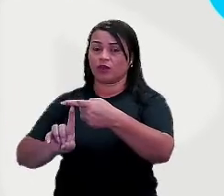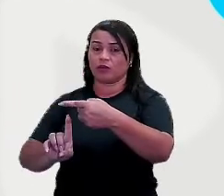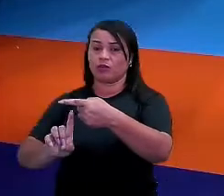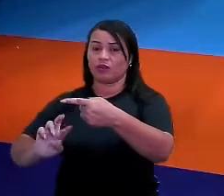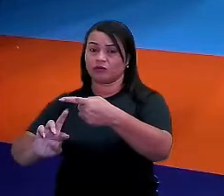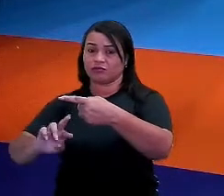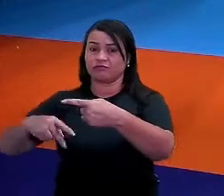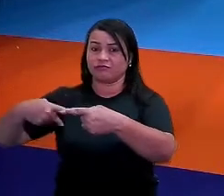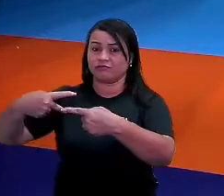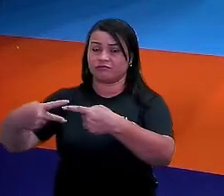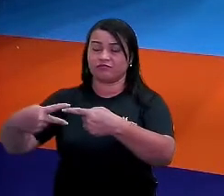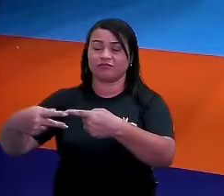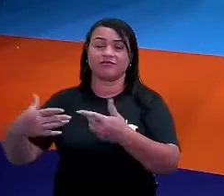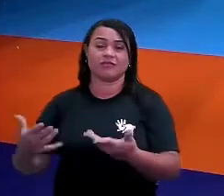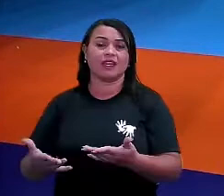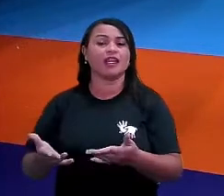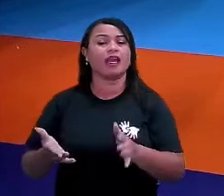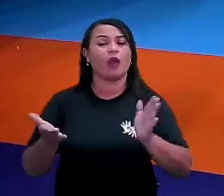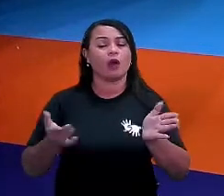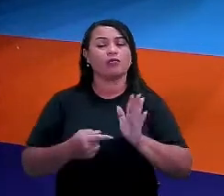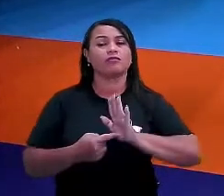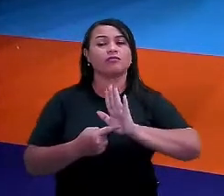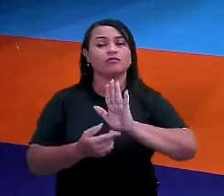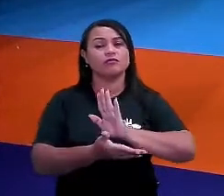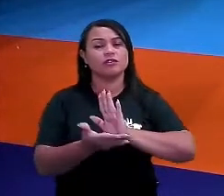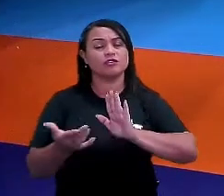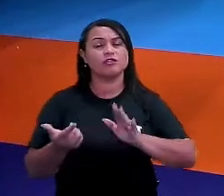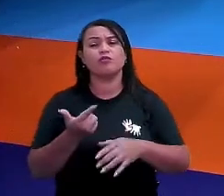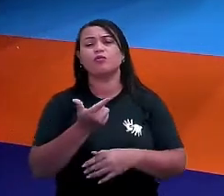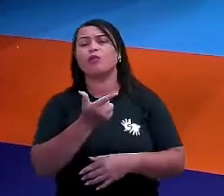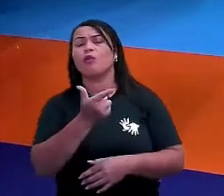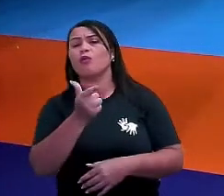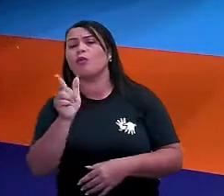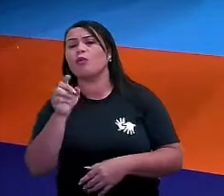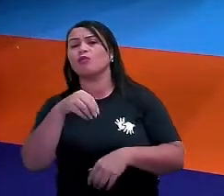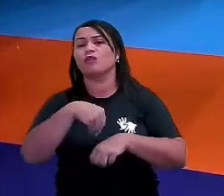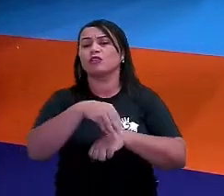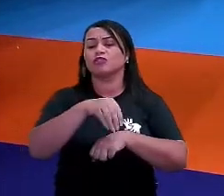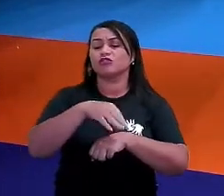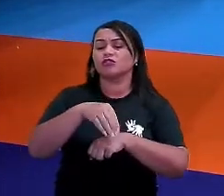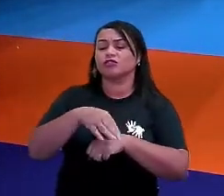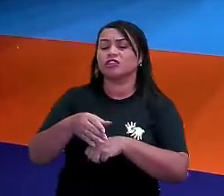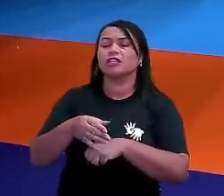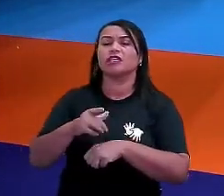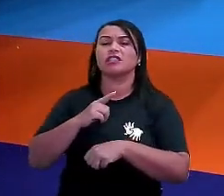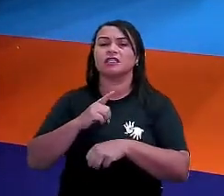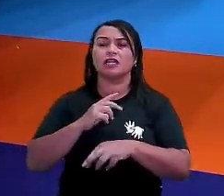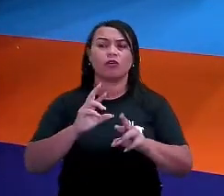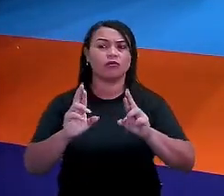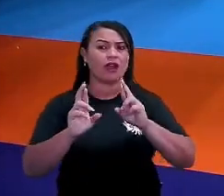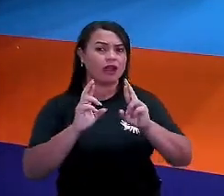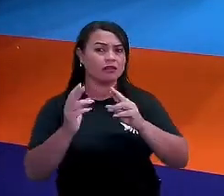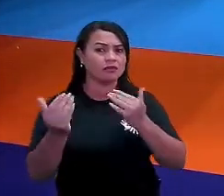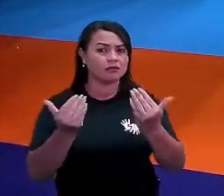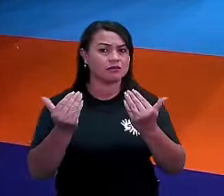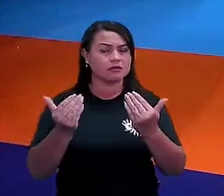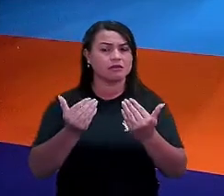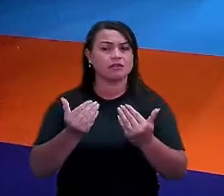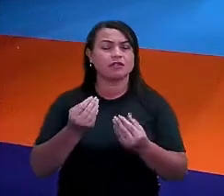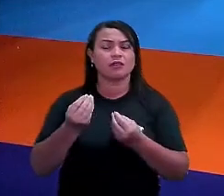segunda fração. E aí eu trouxe para vocês aí outras ideias que estão aqui associadas a essa ideia